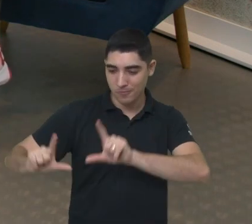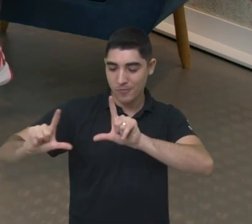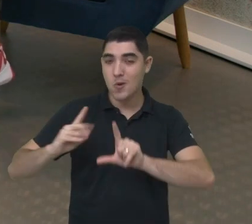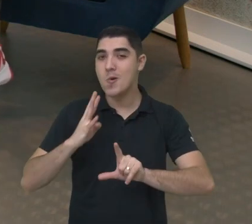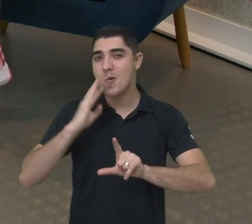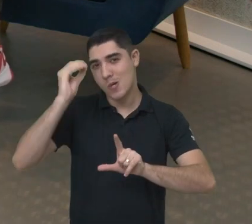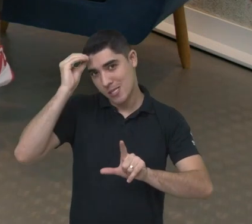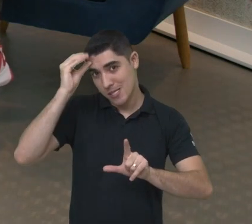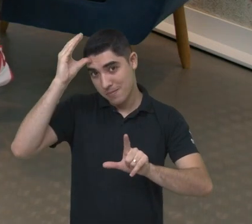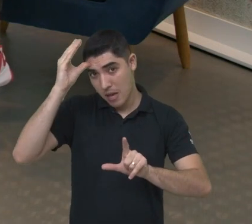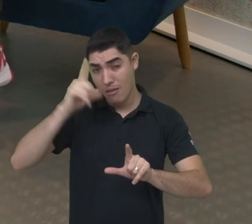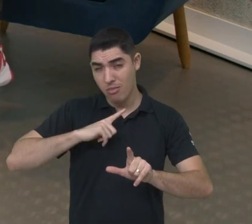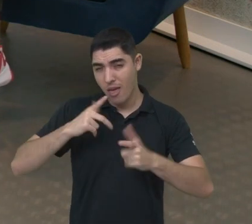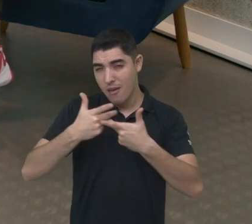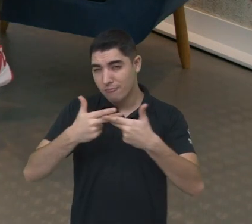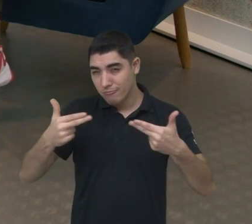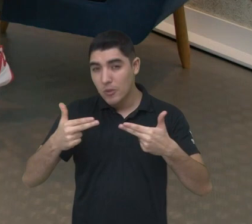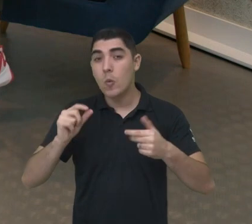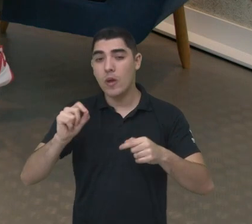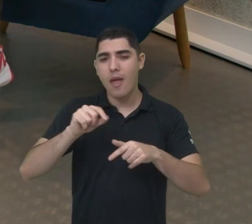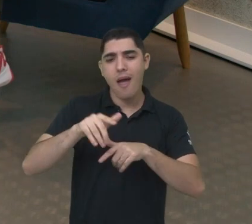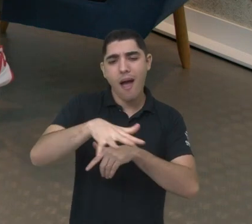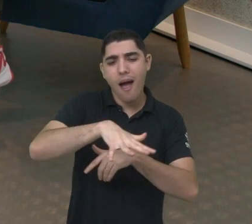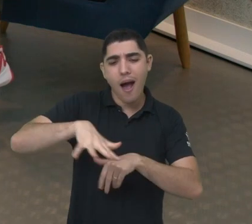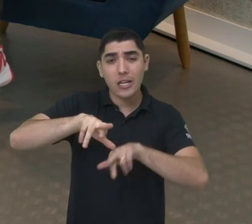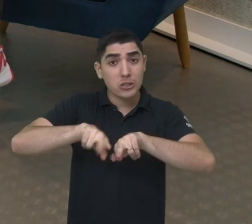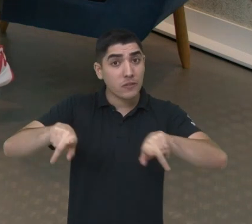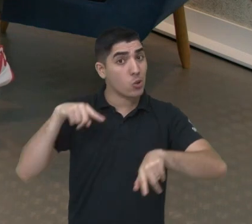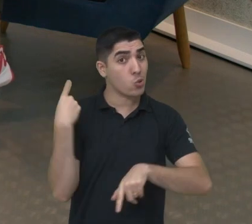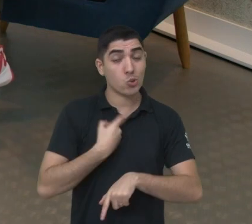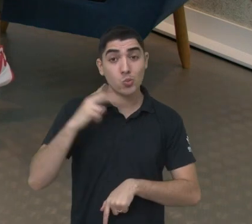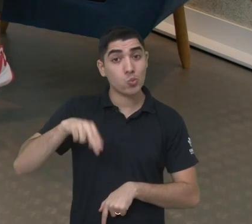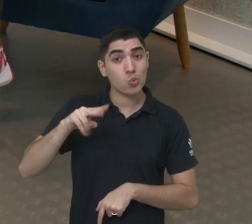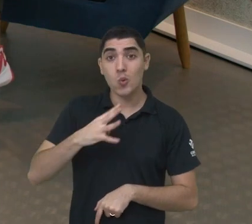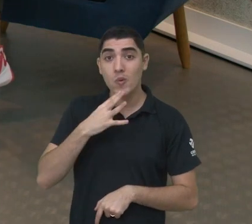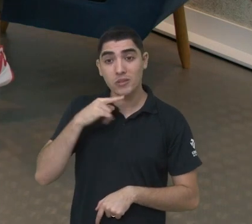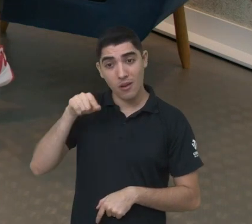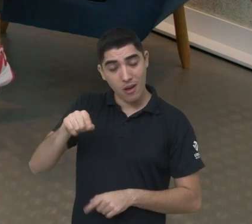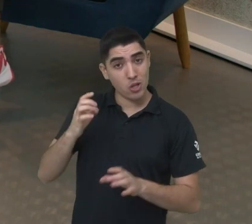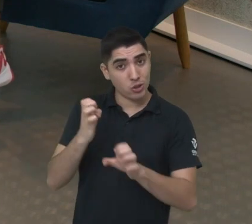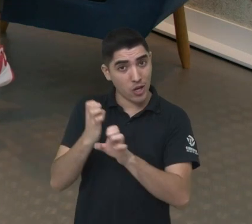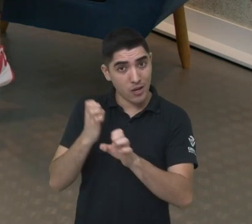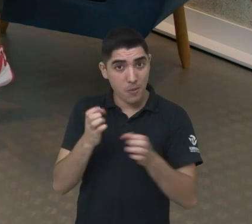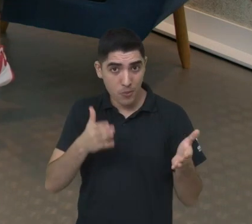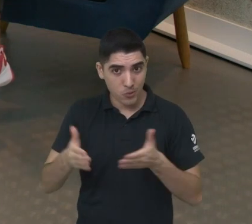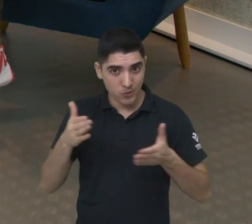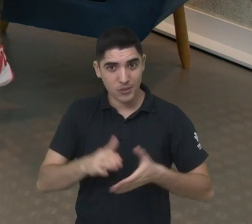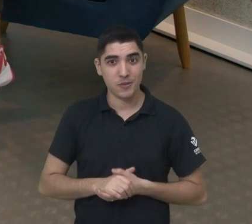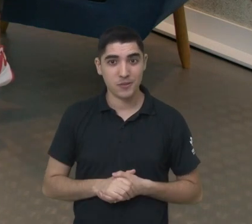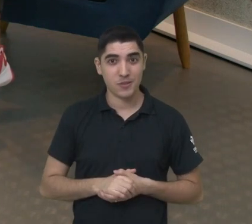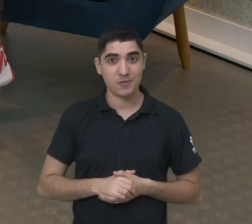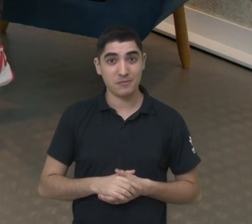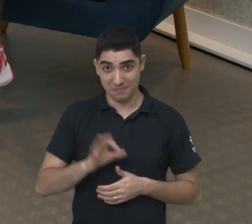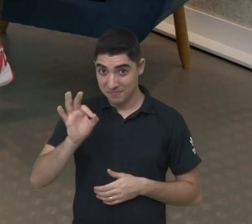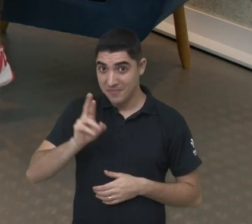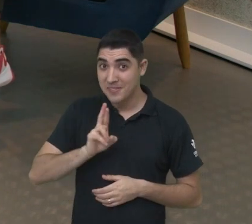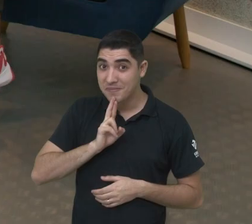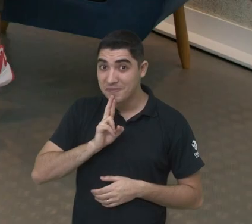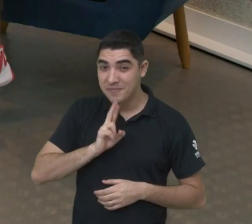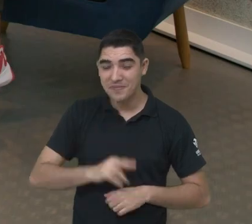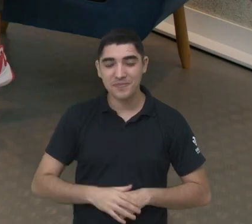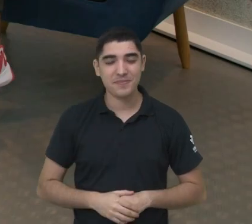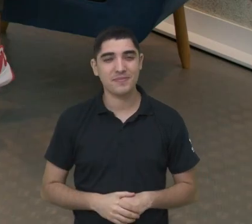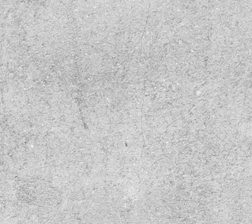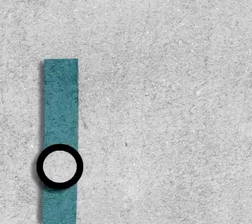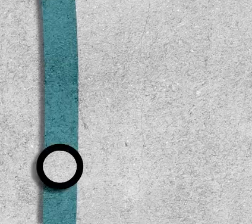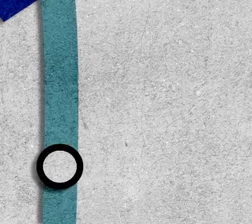na plataforma do conhecimento com alguns setores diferentes que a gente não imagina que um engenheiro de produção é necessário, hein? Certo,